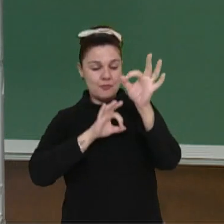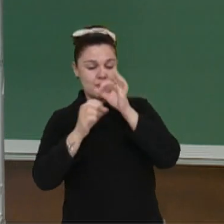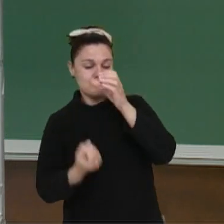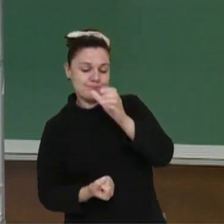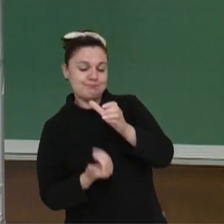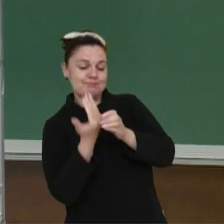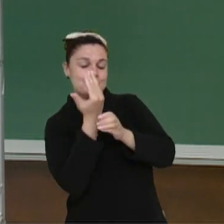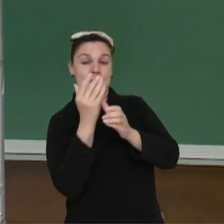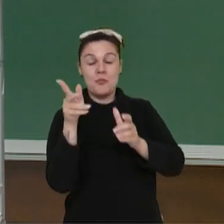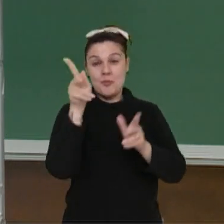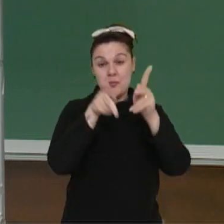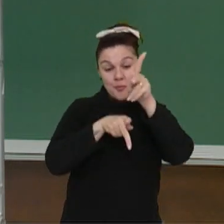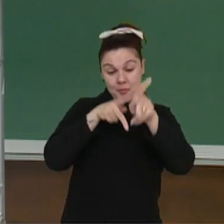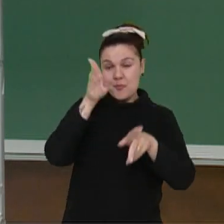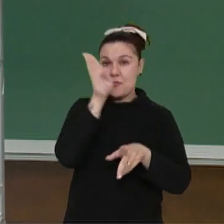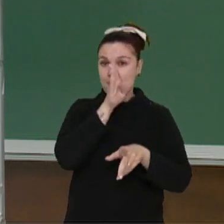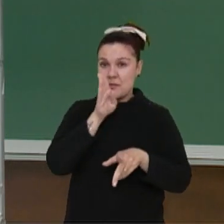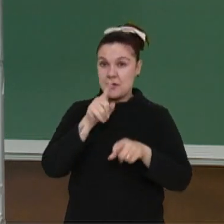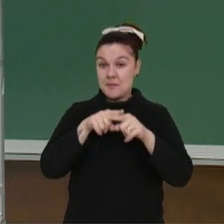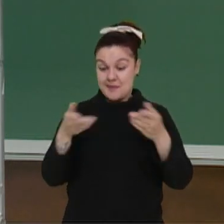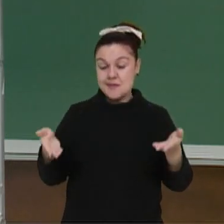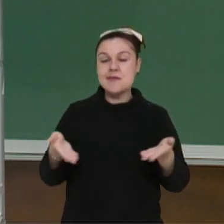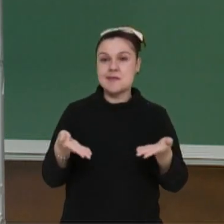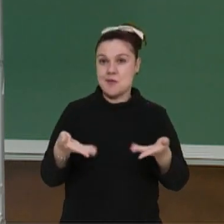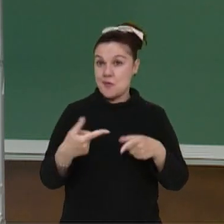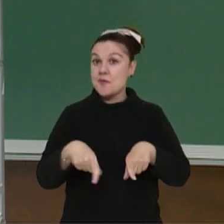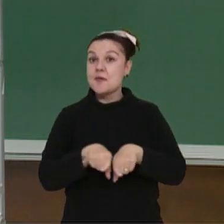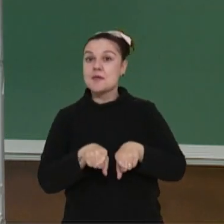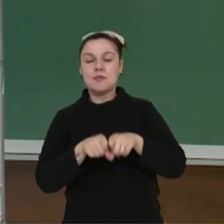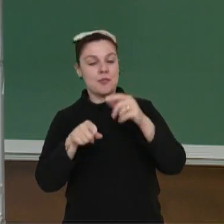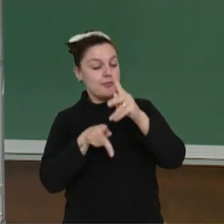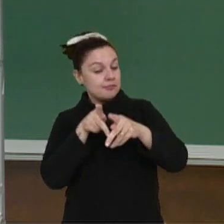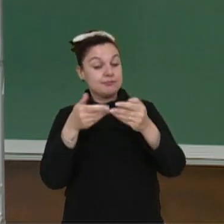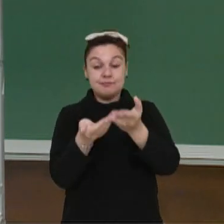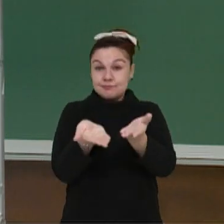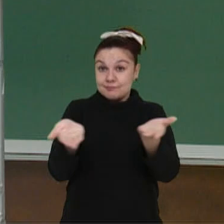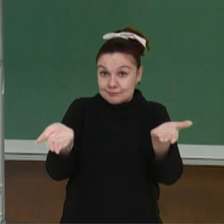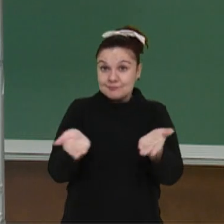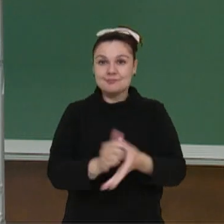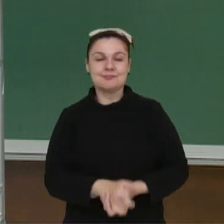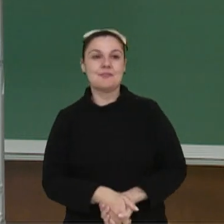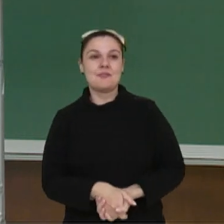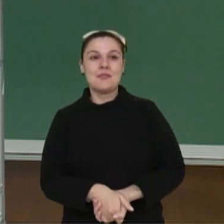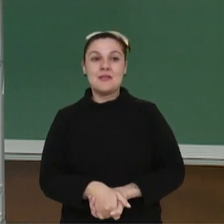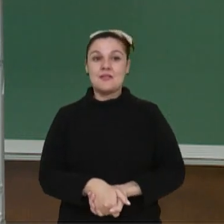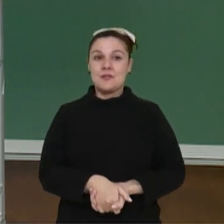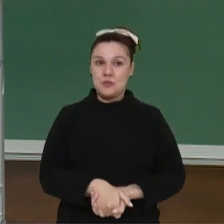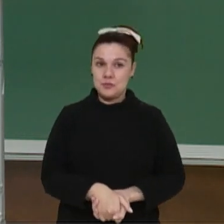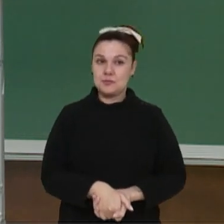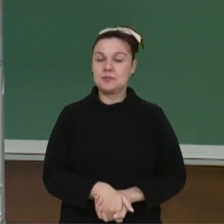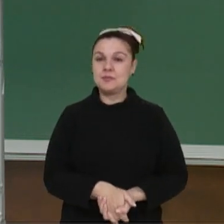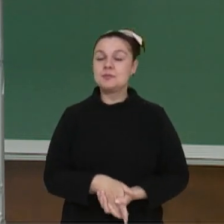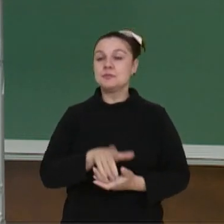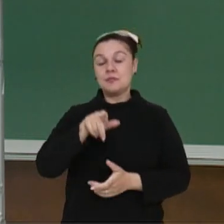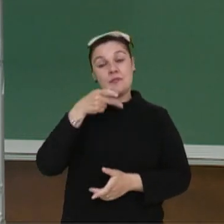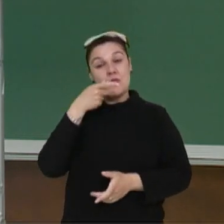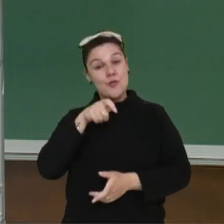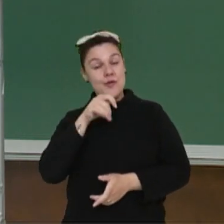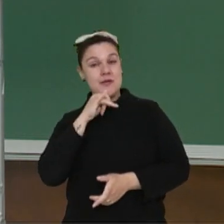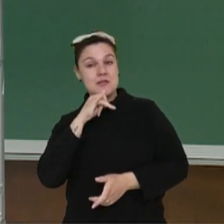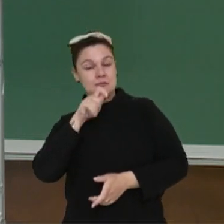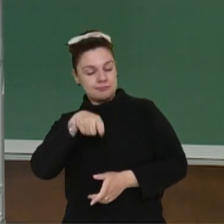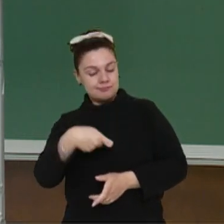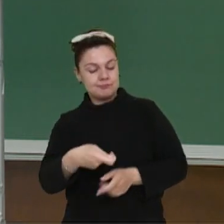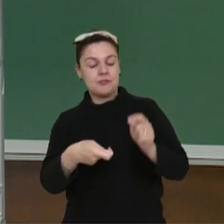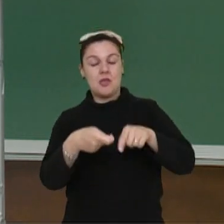povo brasileiro também, mas contemporaneamente também, porque esse povo tá aí, né? E a gente falou, por exemplo,